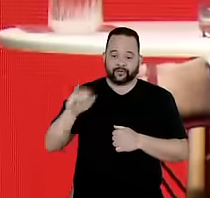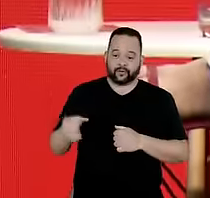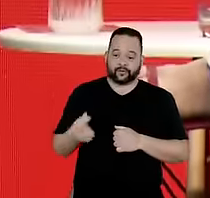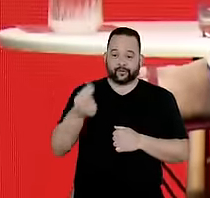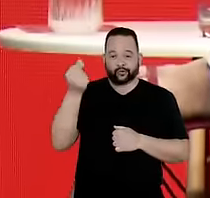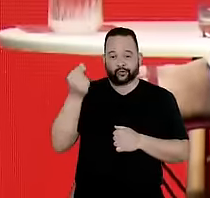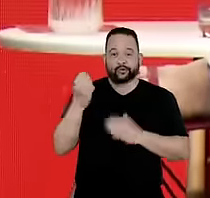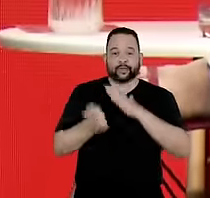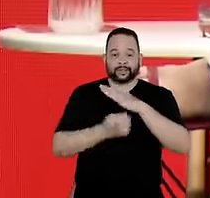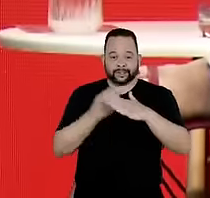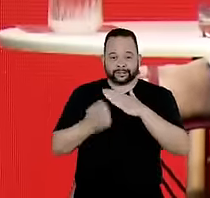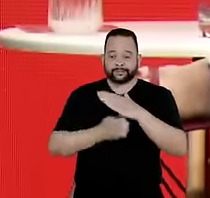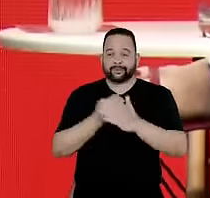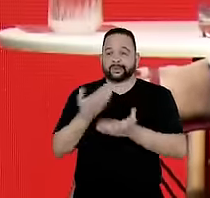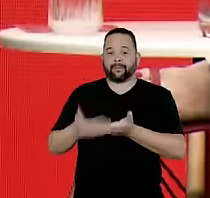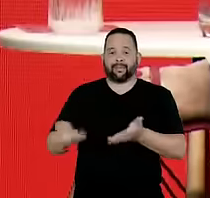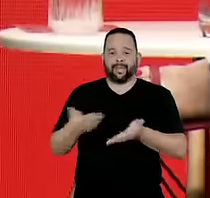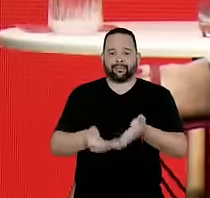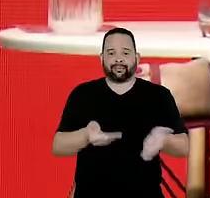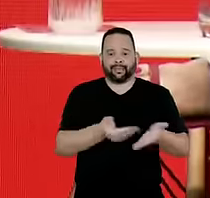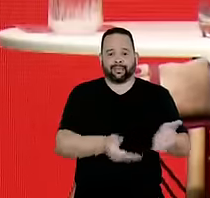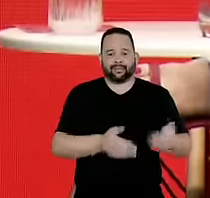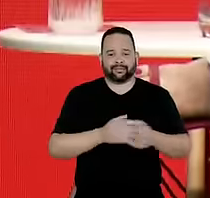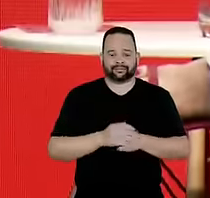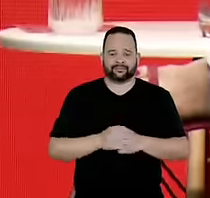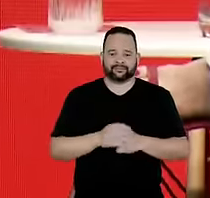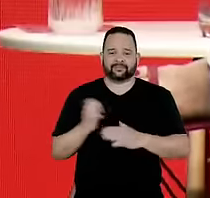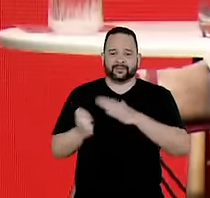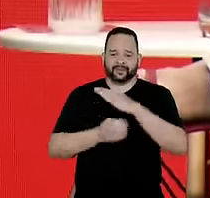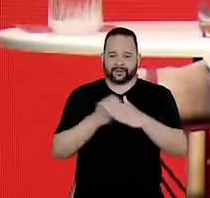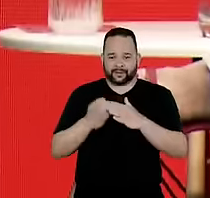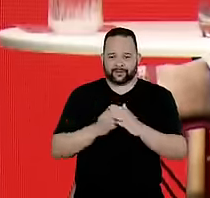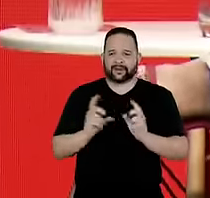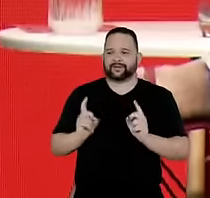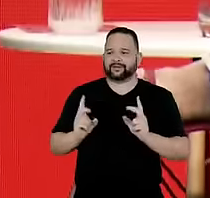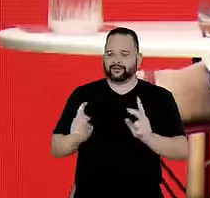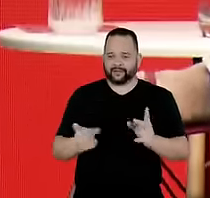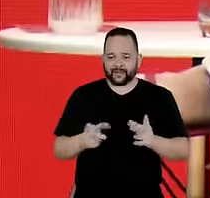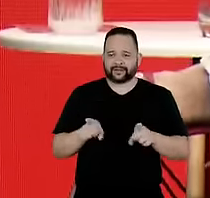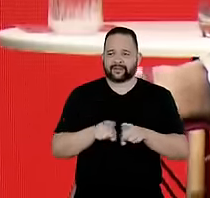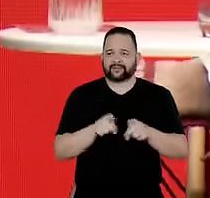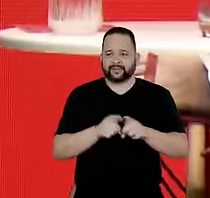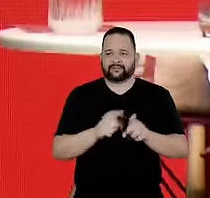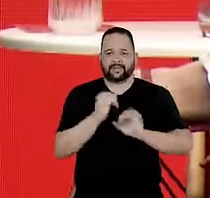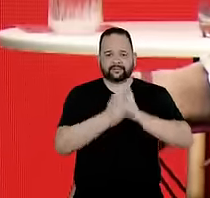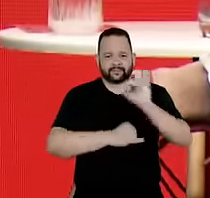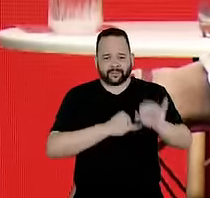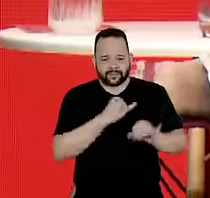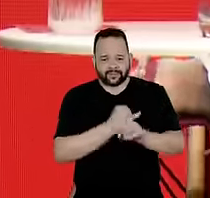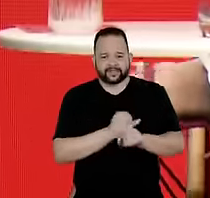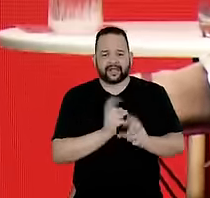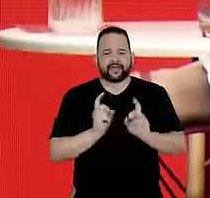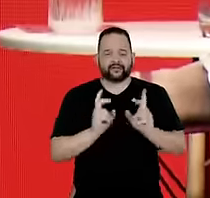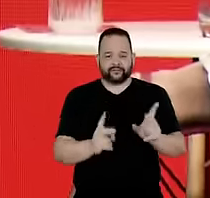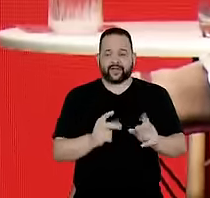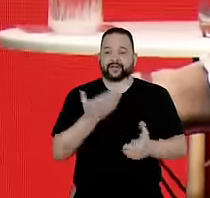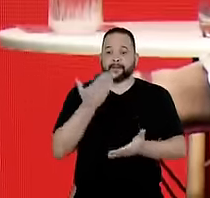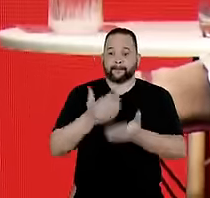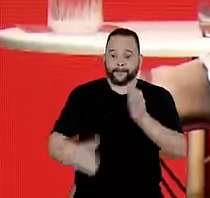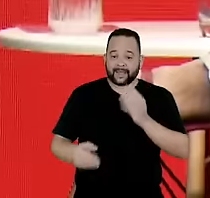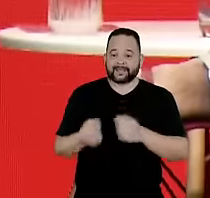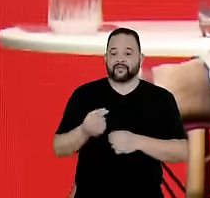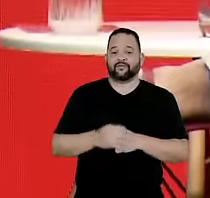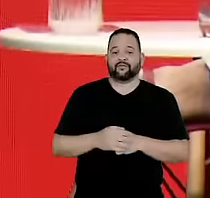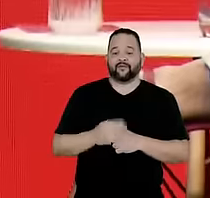muito tem muitas empresas de varejo empresas de e-commerce que perderam muito valor por causa disso outras empresas que T um